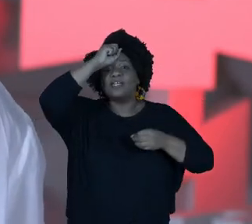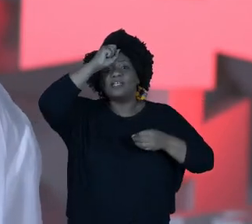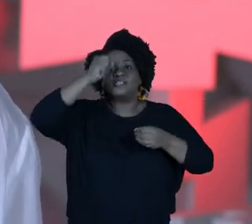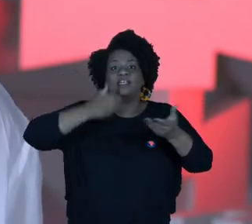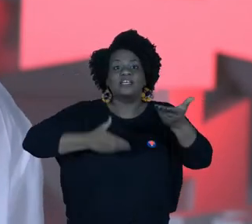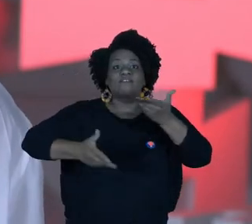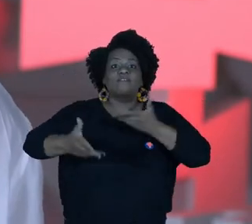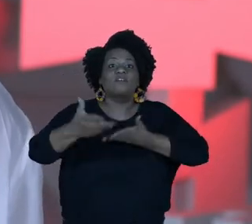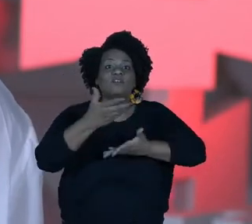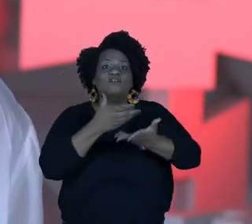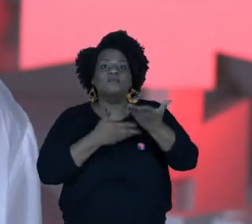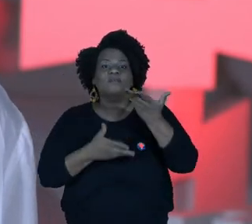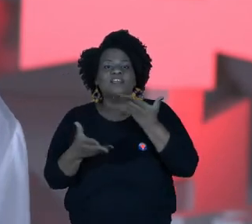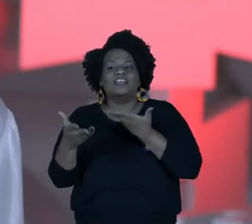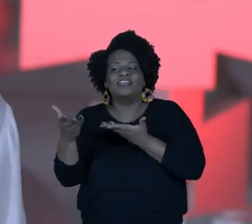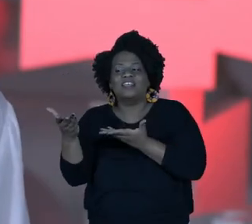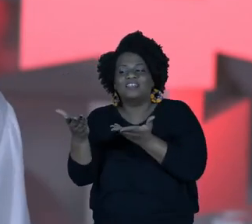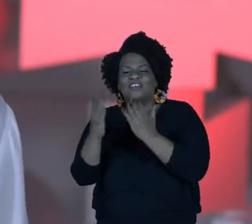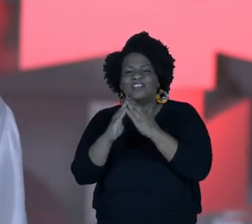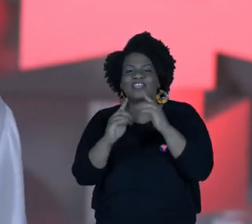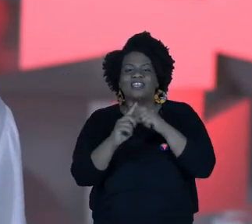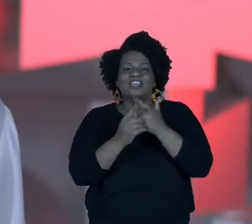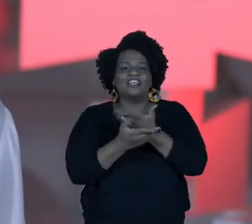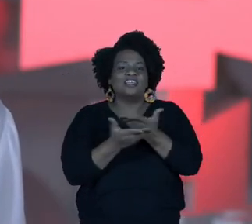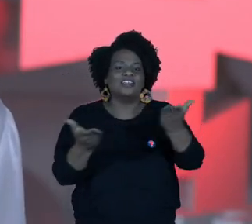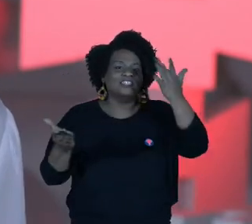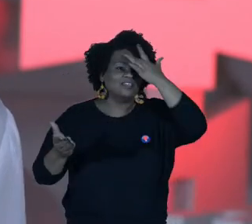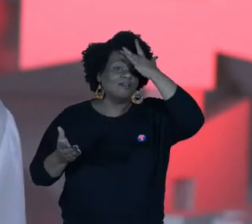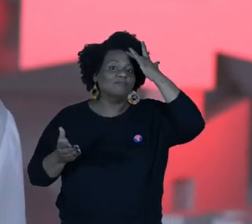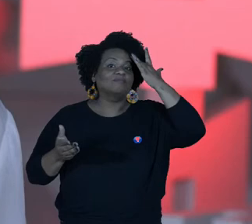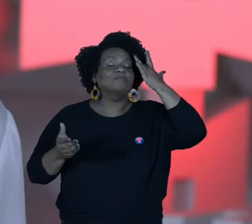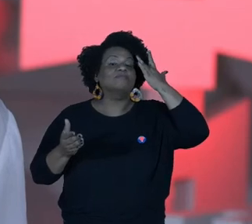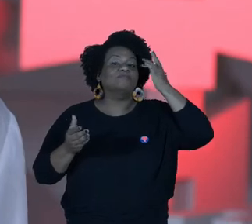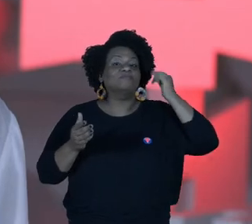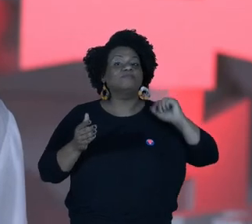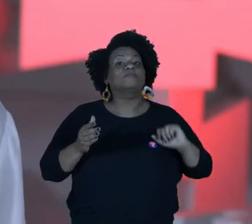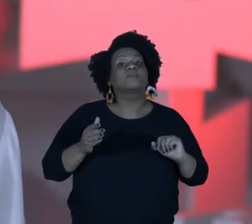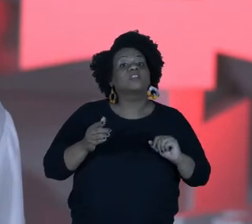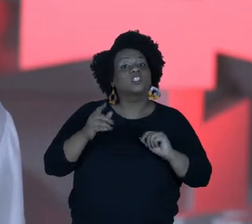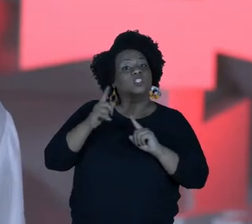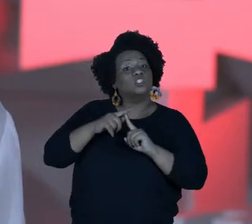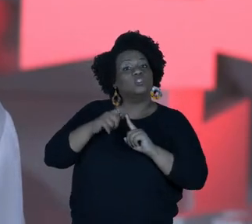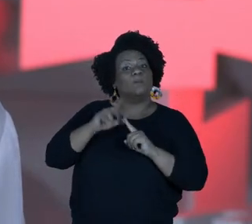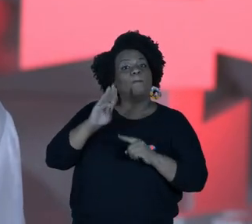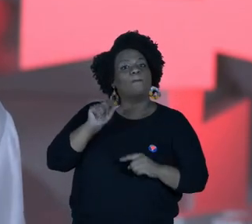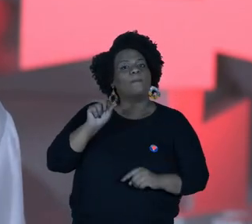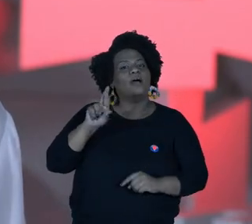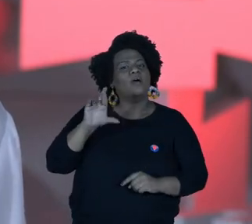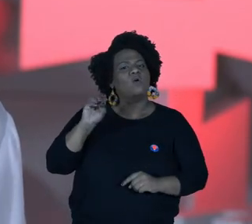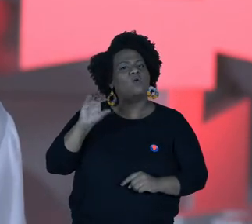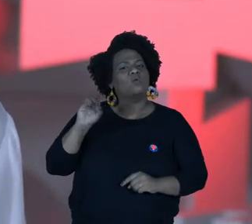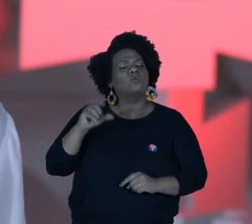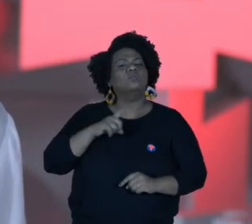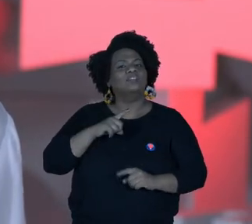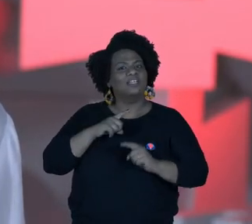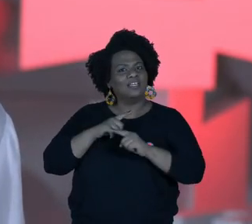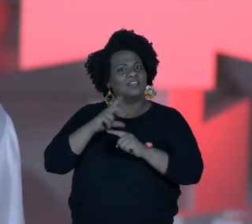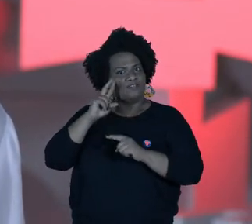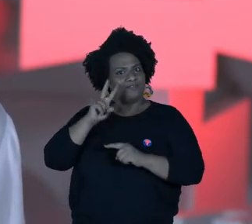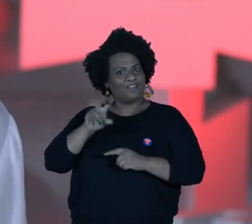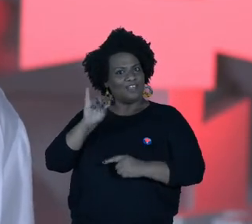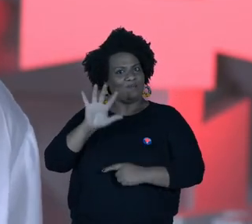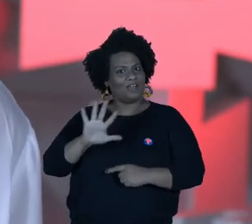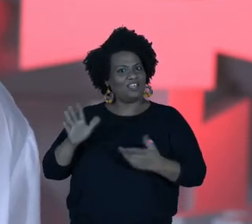do fiel. No barroco, existe uma coisa muito contemporânea que a gente pode ver nessa